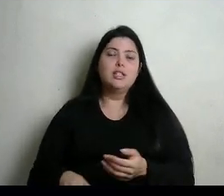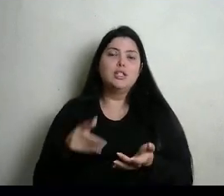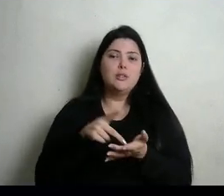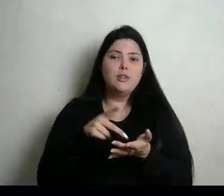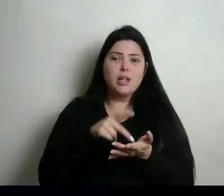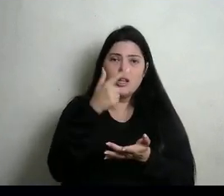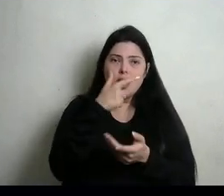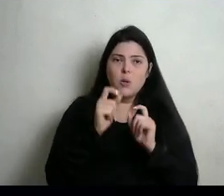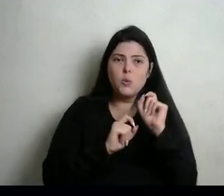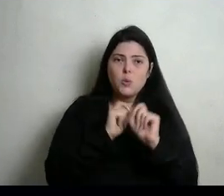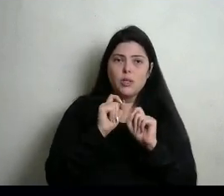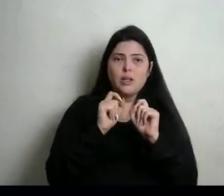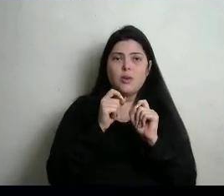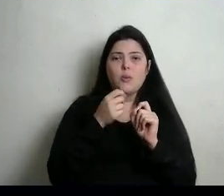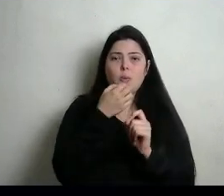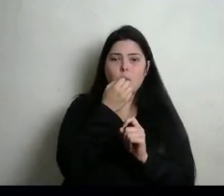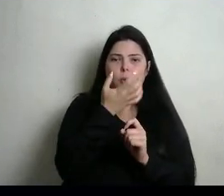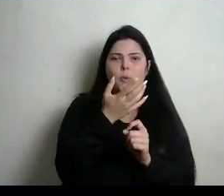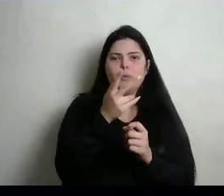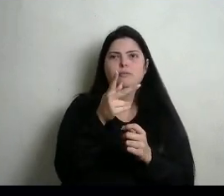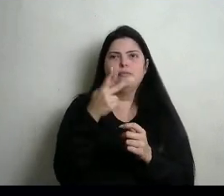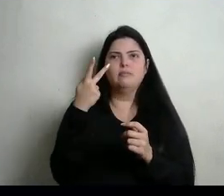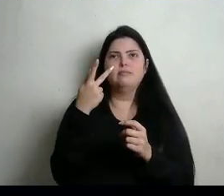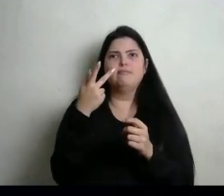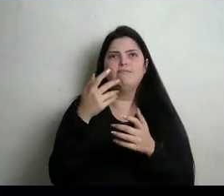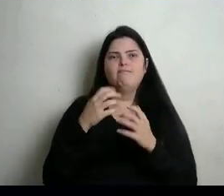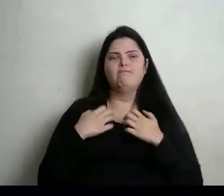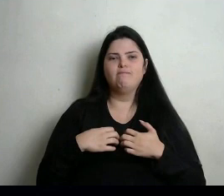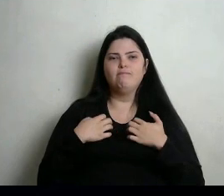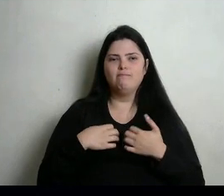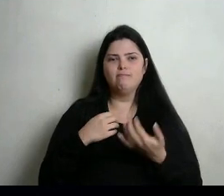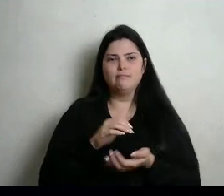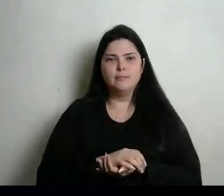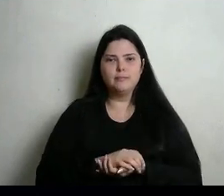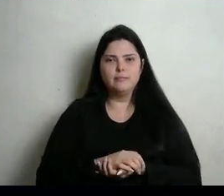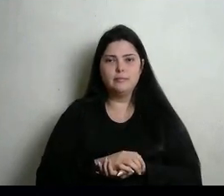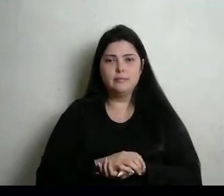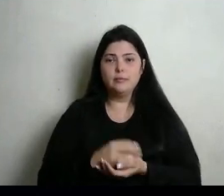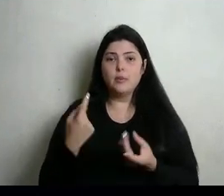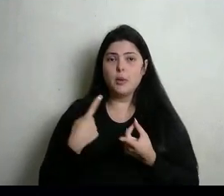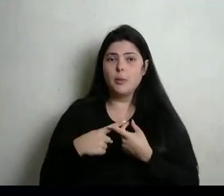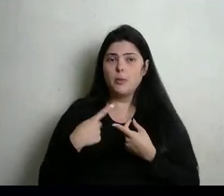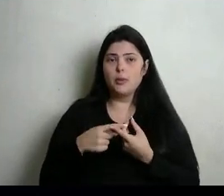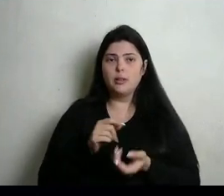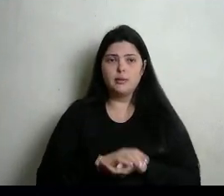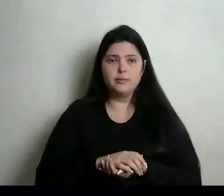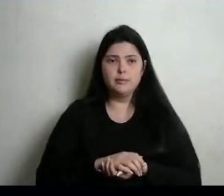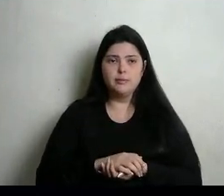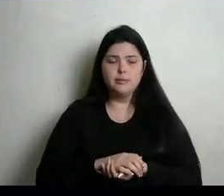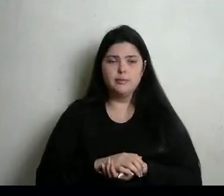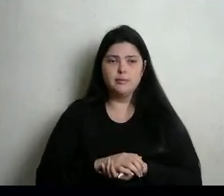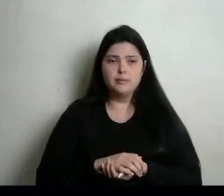é uma narrativa um pouco alarmista. E por que que eu digo isso?